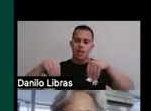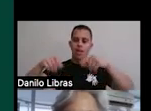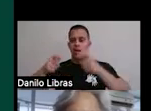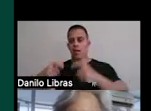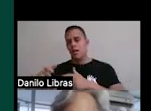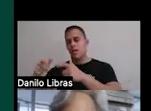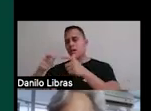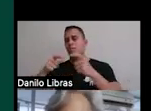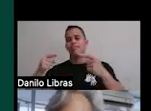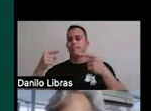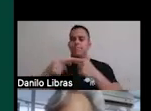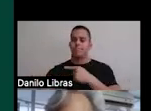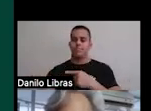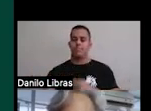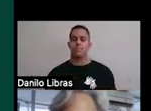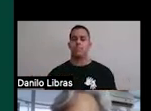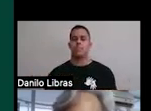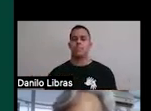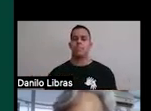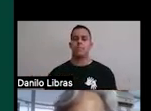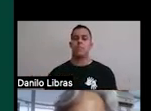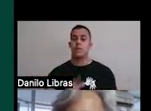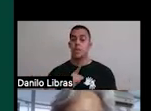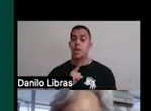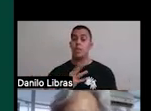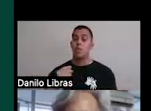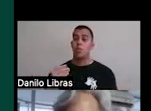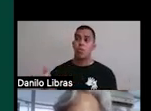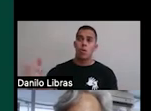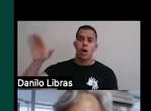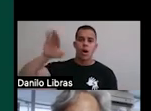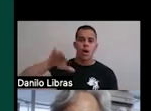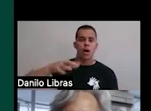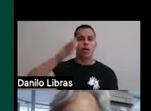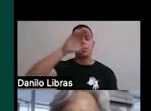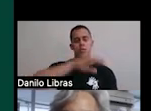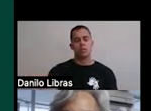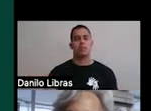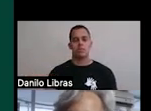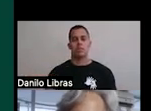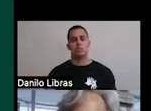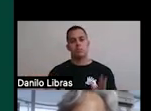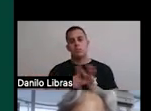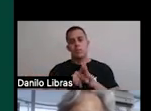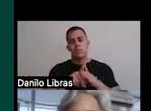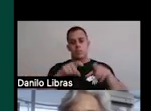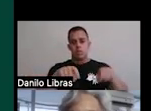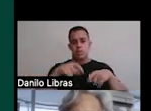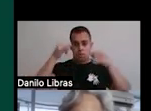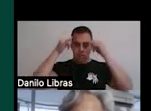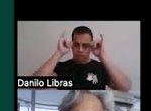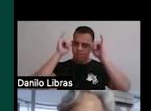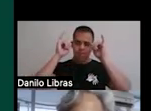é propício, é que tem tantas montanhas para o agronegócio, mas a gente poderia